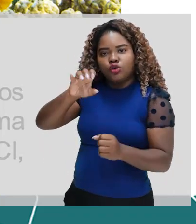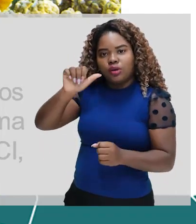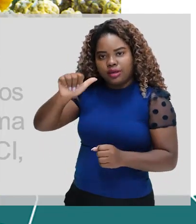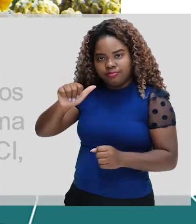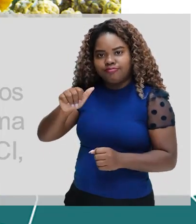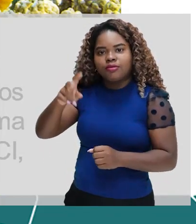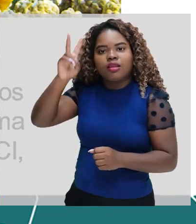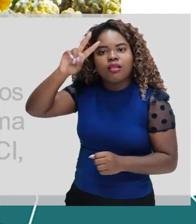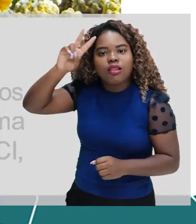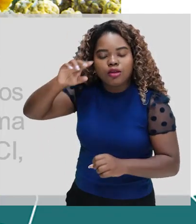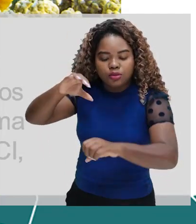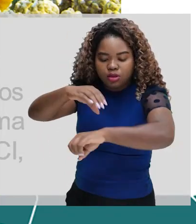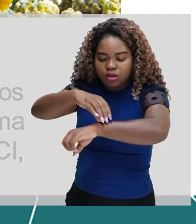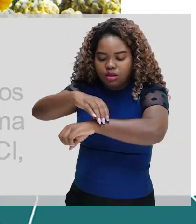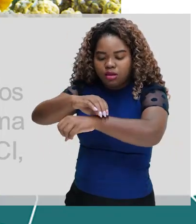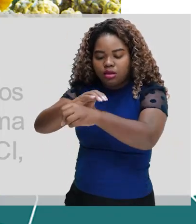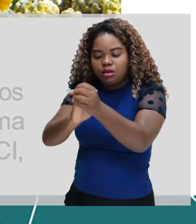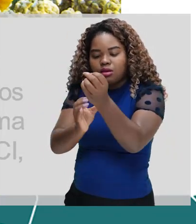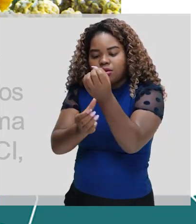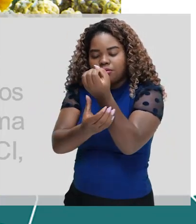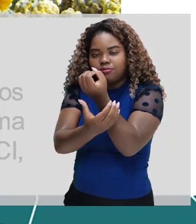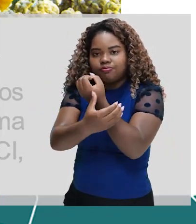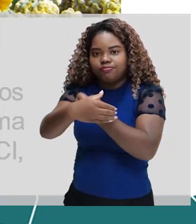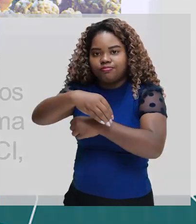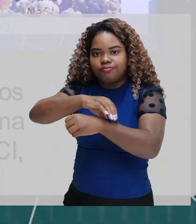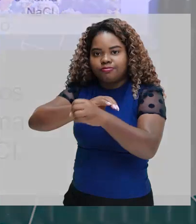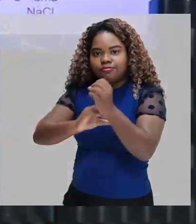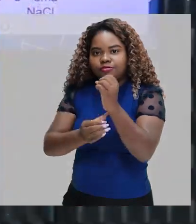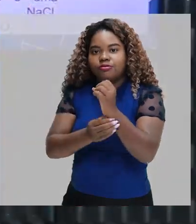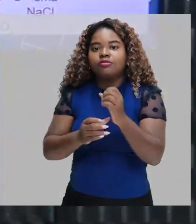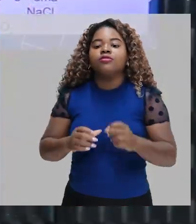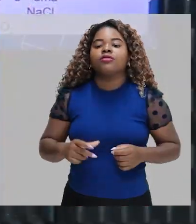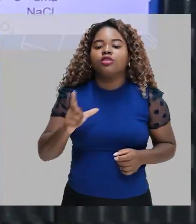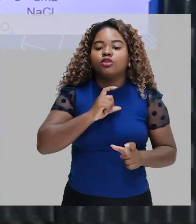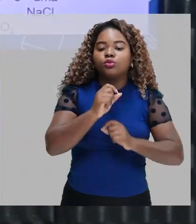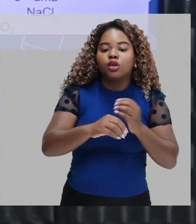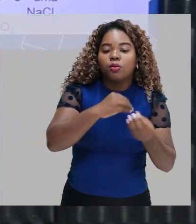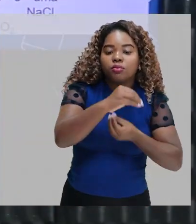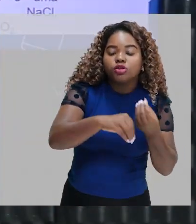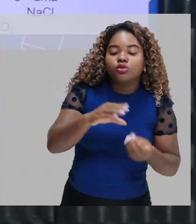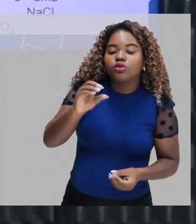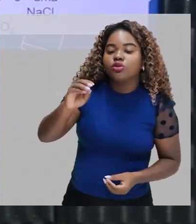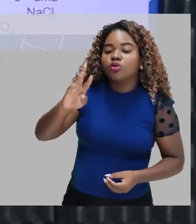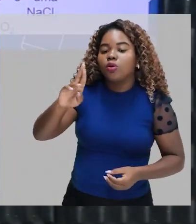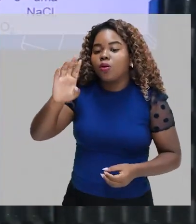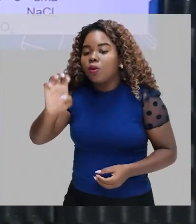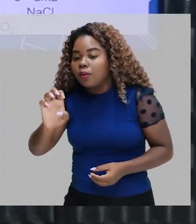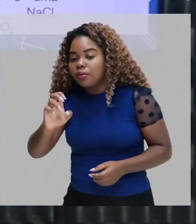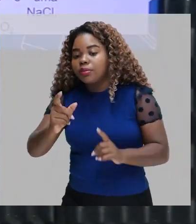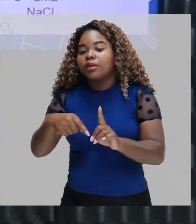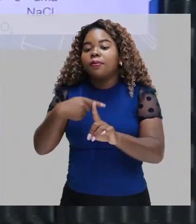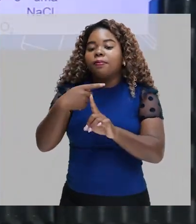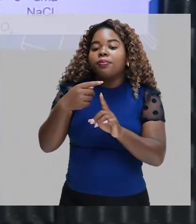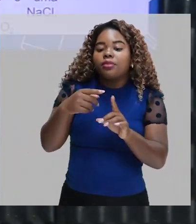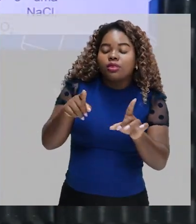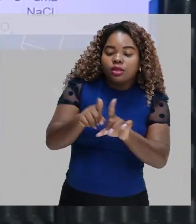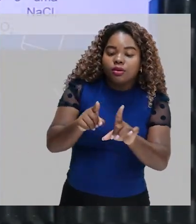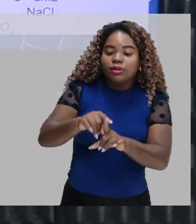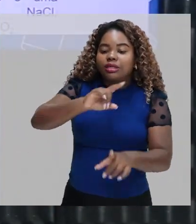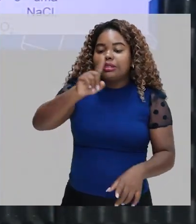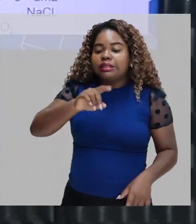bonitão, latão é uma mistura de cobre com zinco, certo? Nós temos